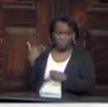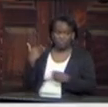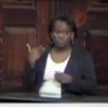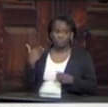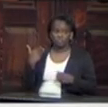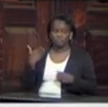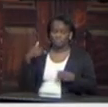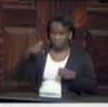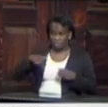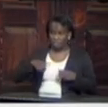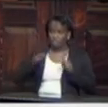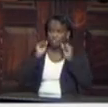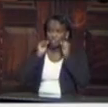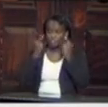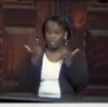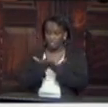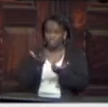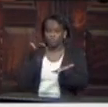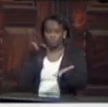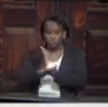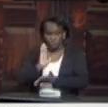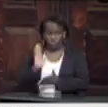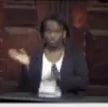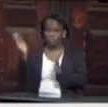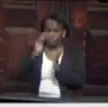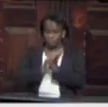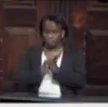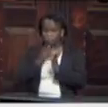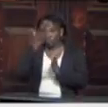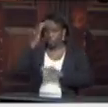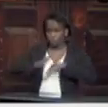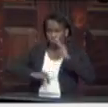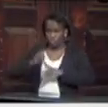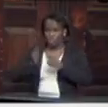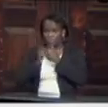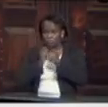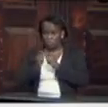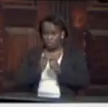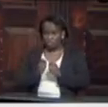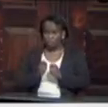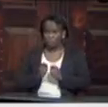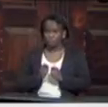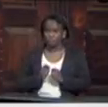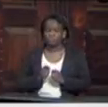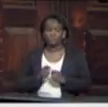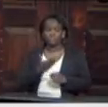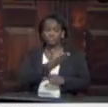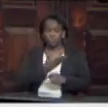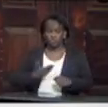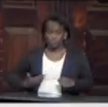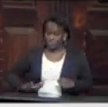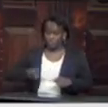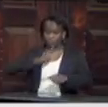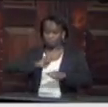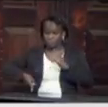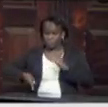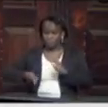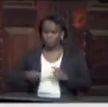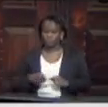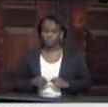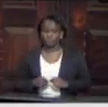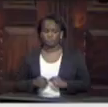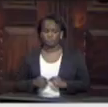essa Casa de Lei aprovou a inclusão desses trabalhadores e o governo vetou.